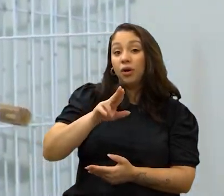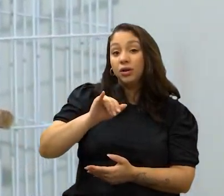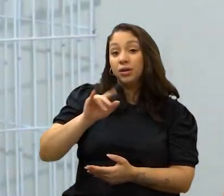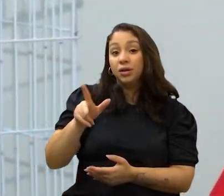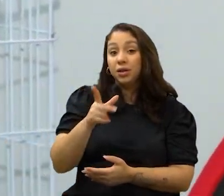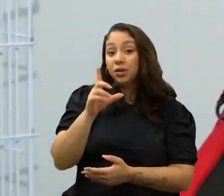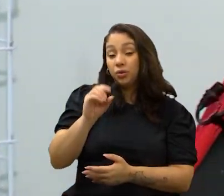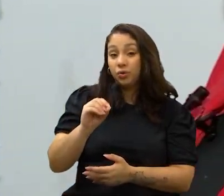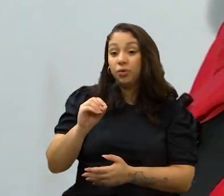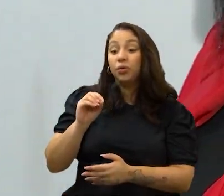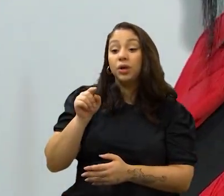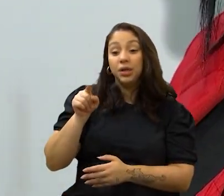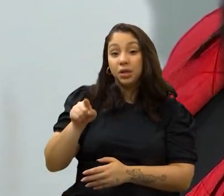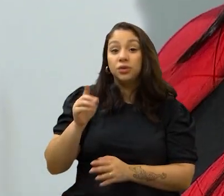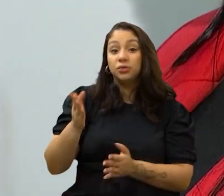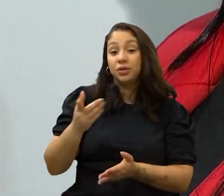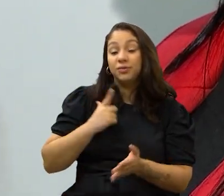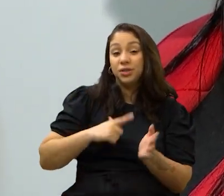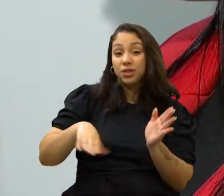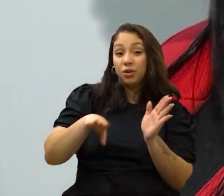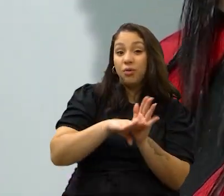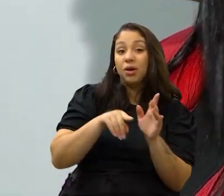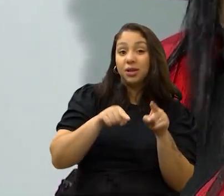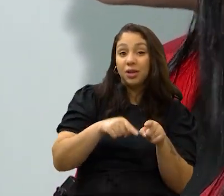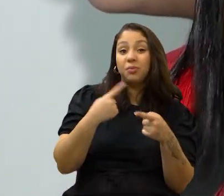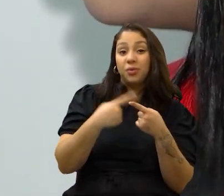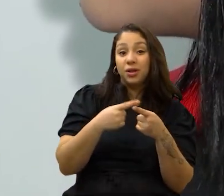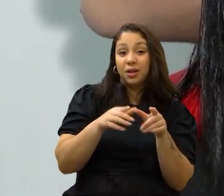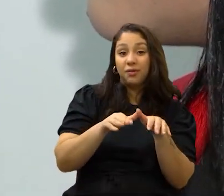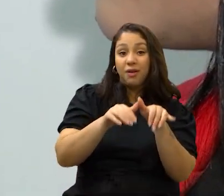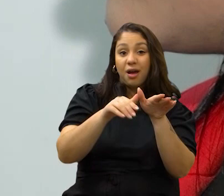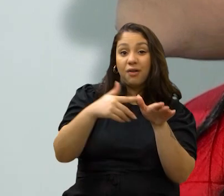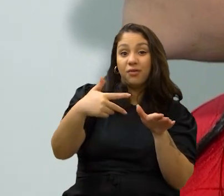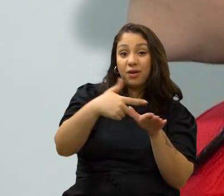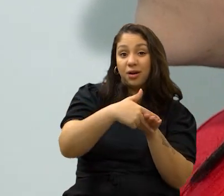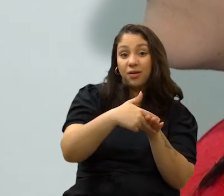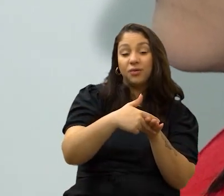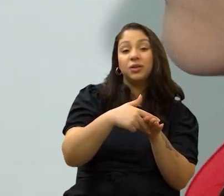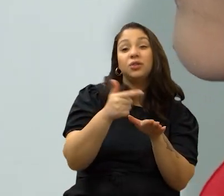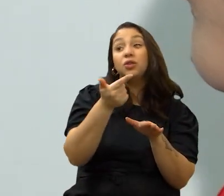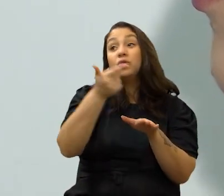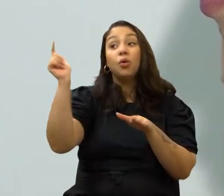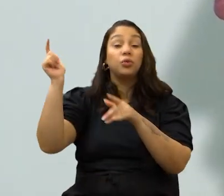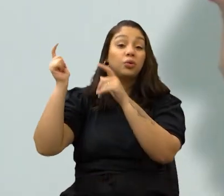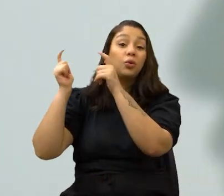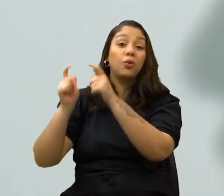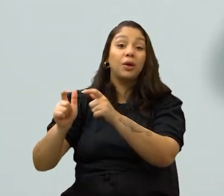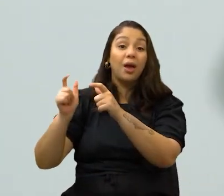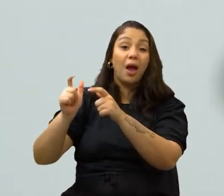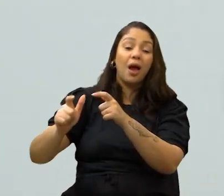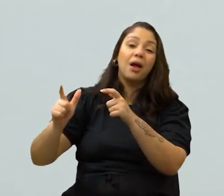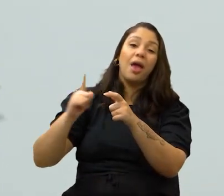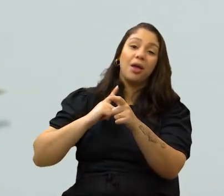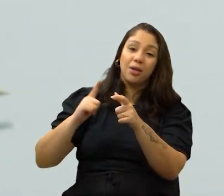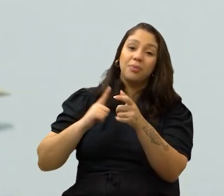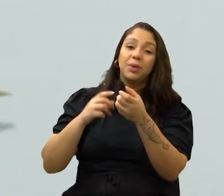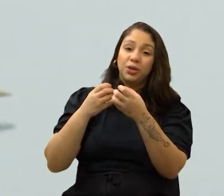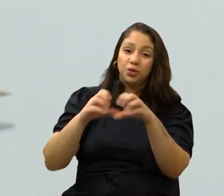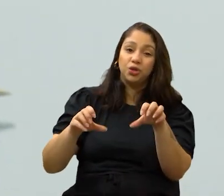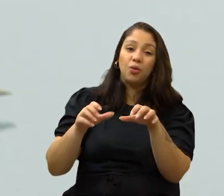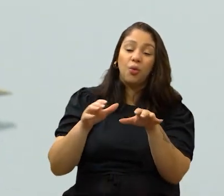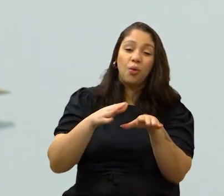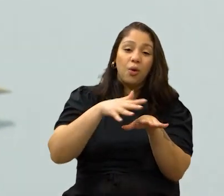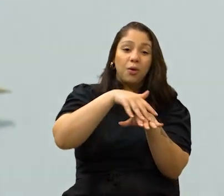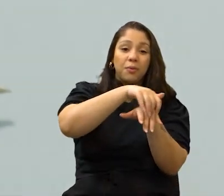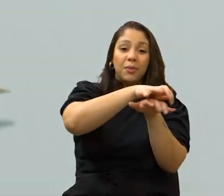é um paciente que ele veio devido a isso, um corte de asa que foi feito num outro local e acabou prejudicando